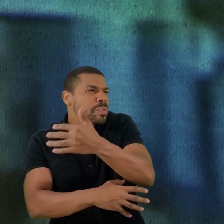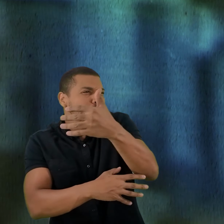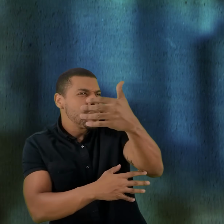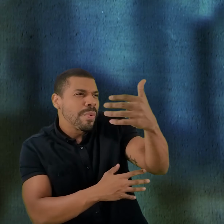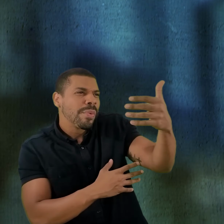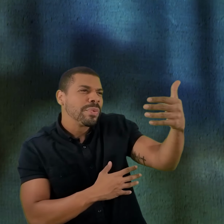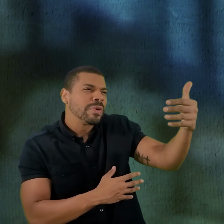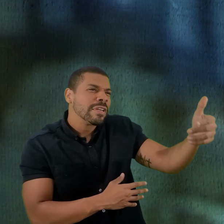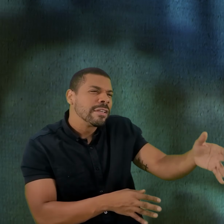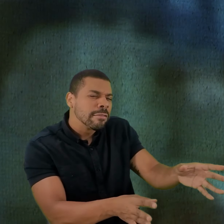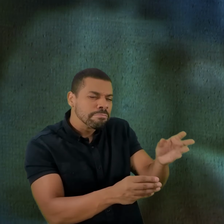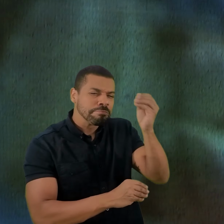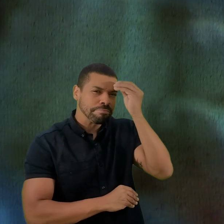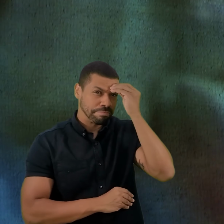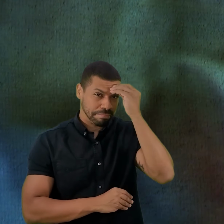passou.